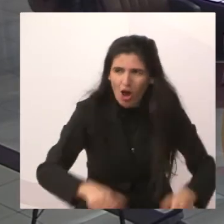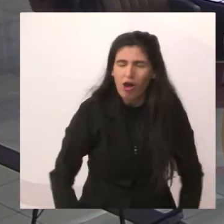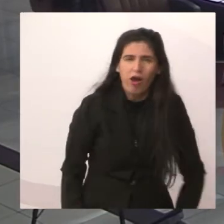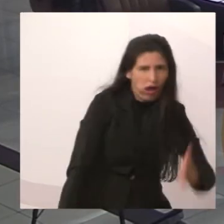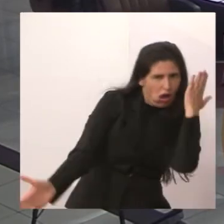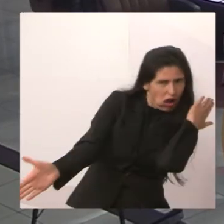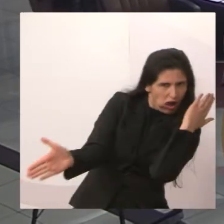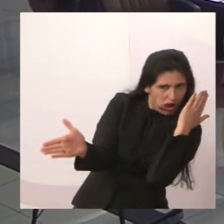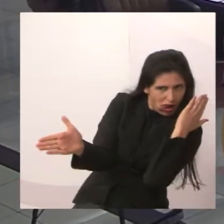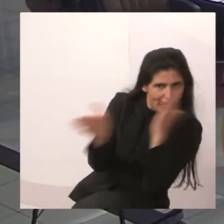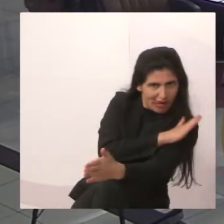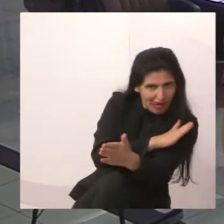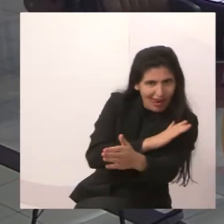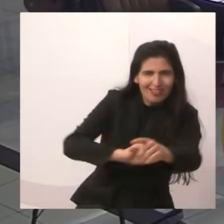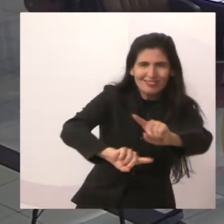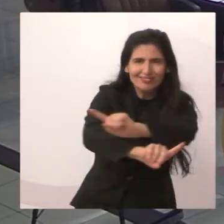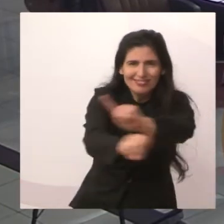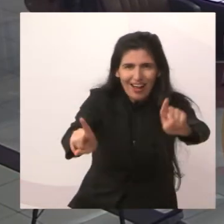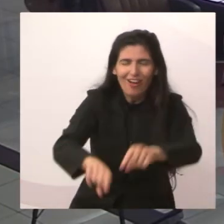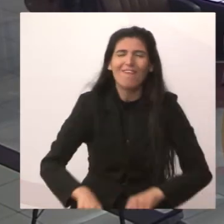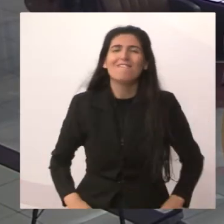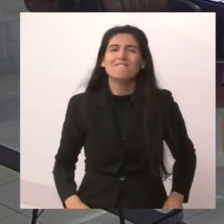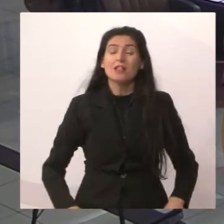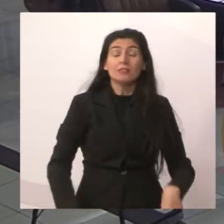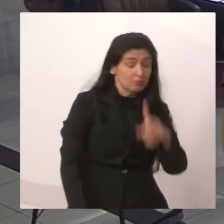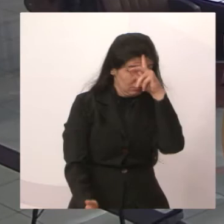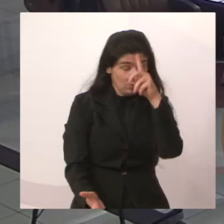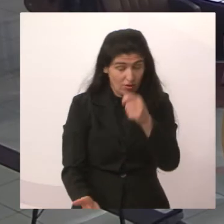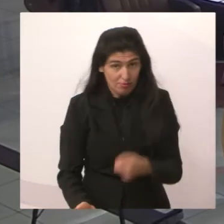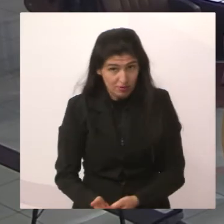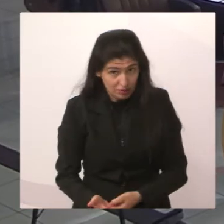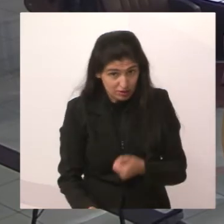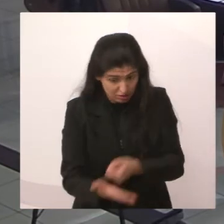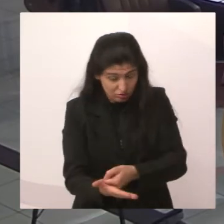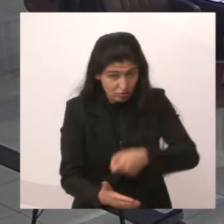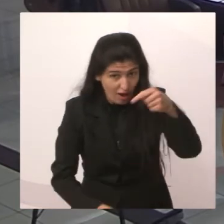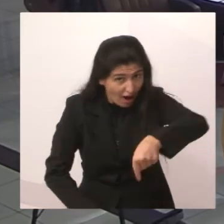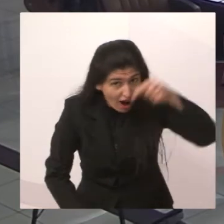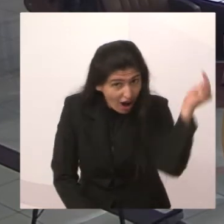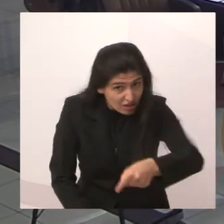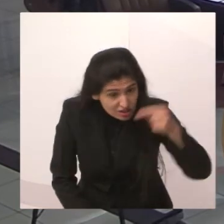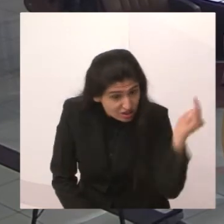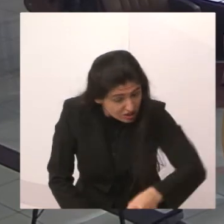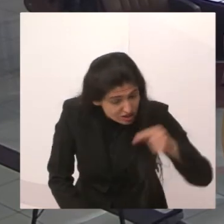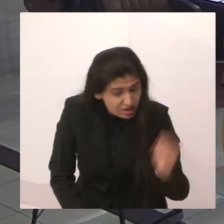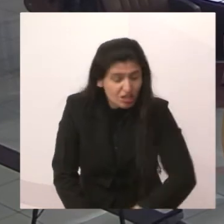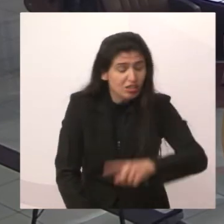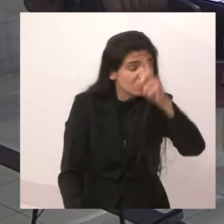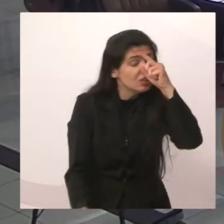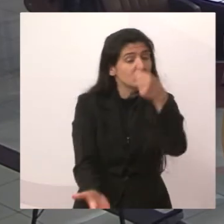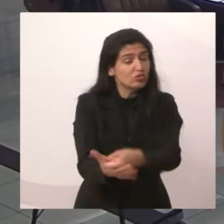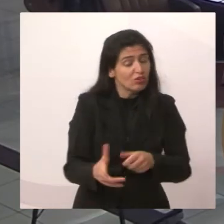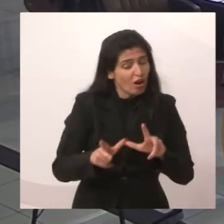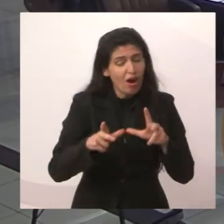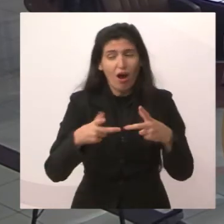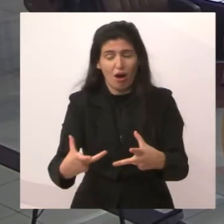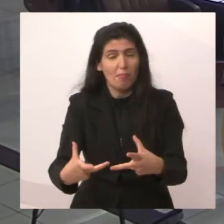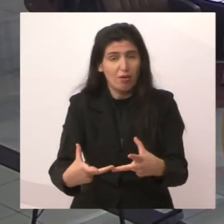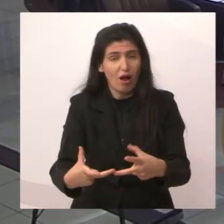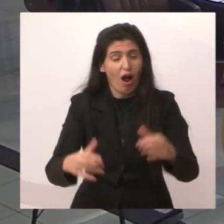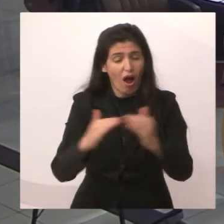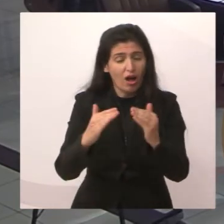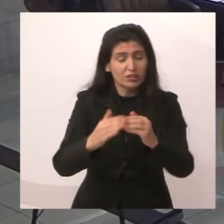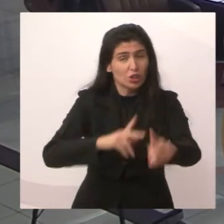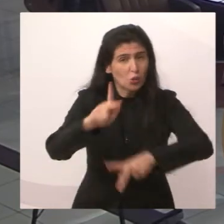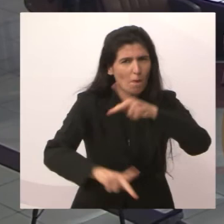não, porque vocês votaram na gente para a gente decidir aqui dentro, aqui dessa Câmara Municipal, a Câmara do Povo.